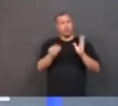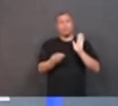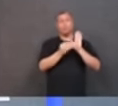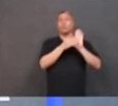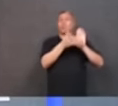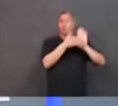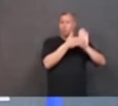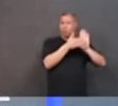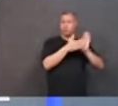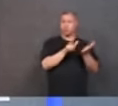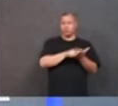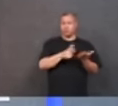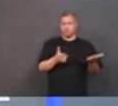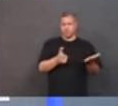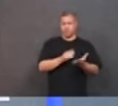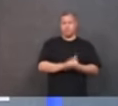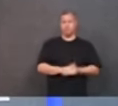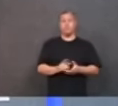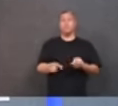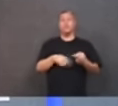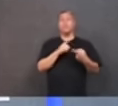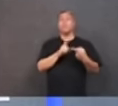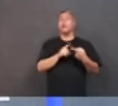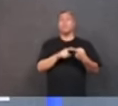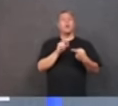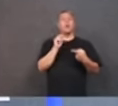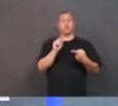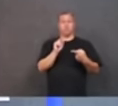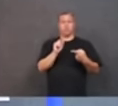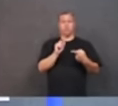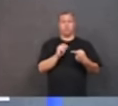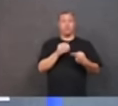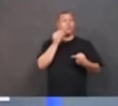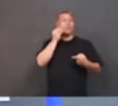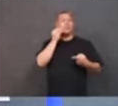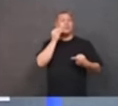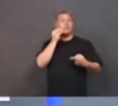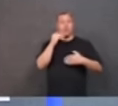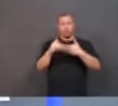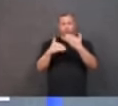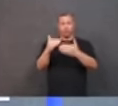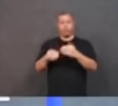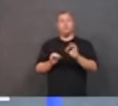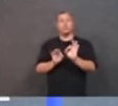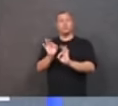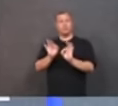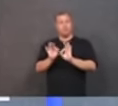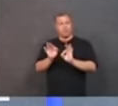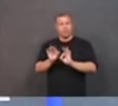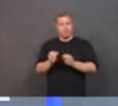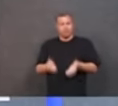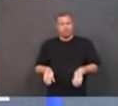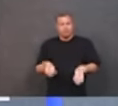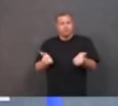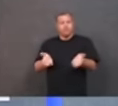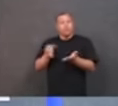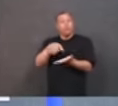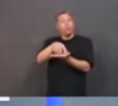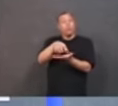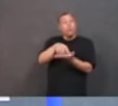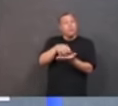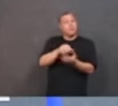carta-programa. Um deles é buscar desenvolver projetos, né, incentivar a nossa comunidade a desenvolver